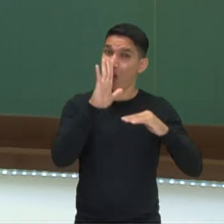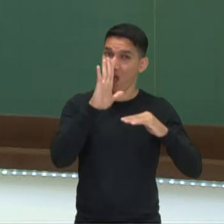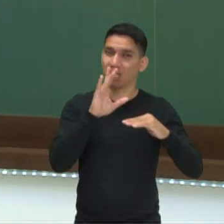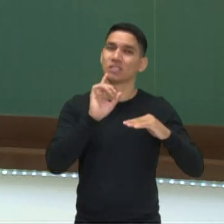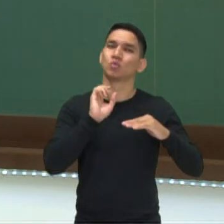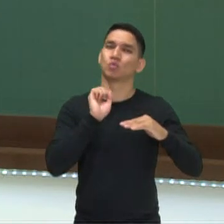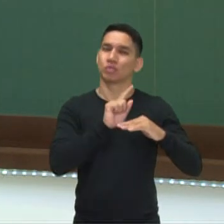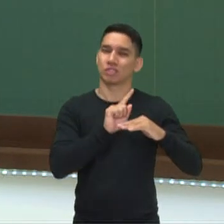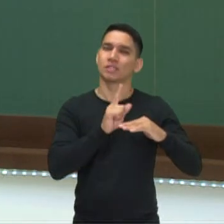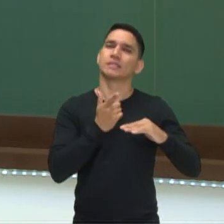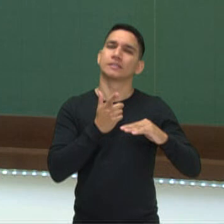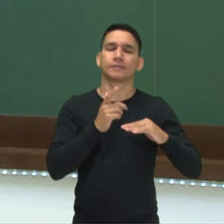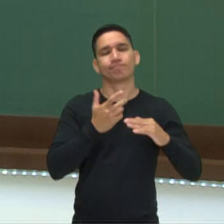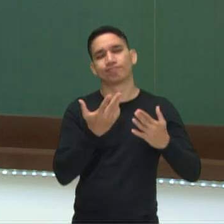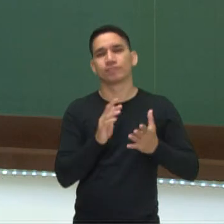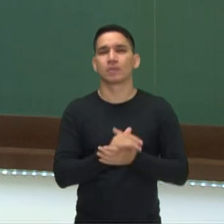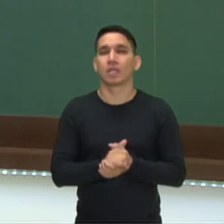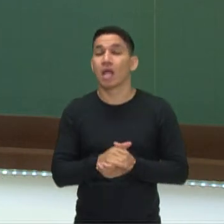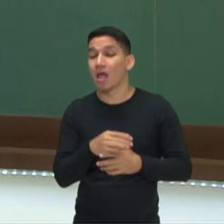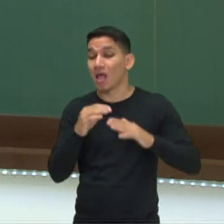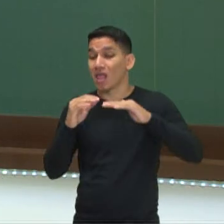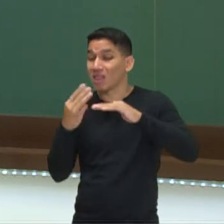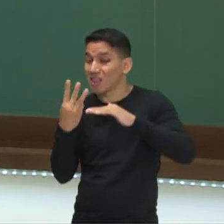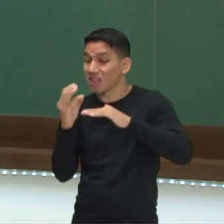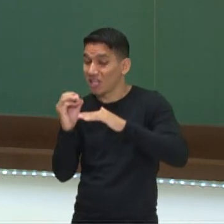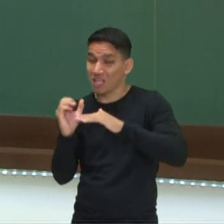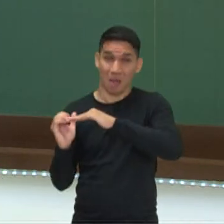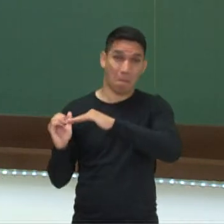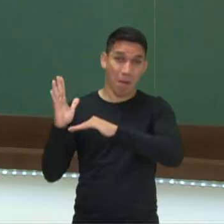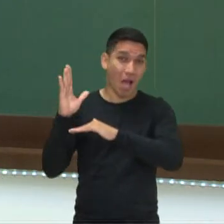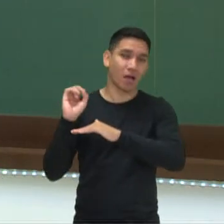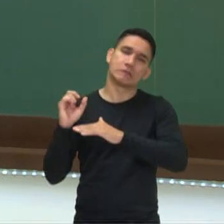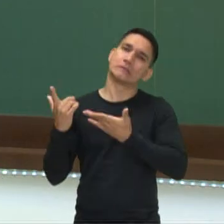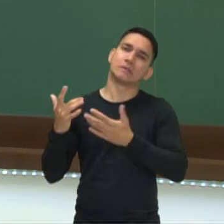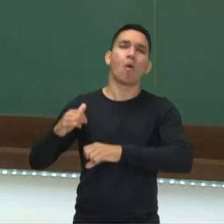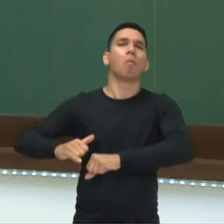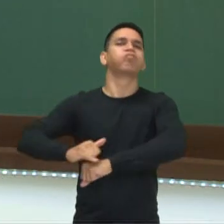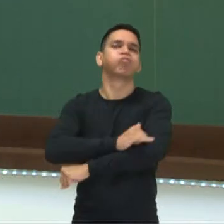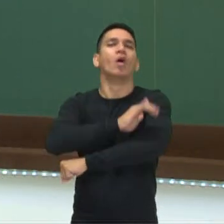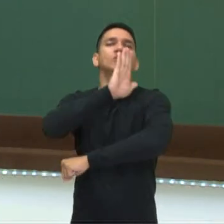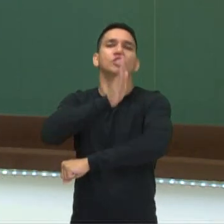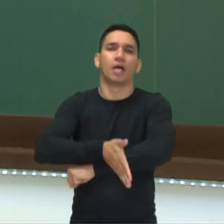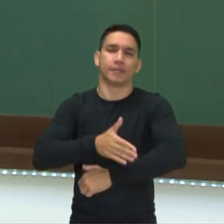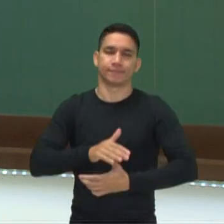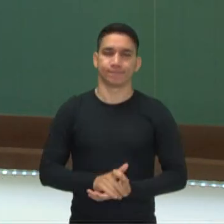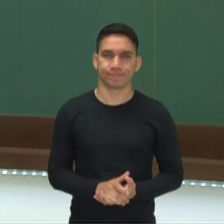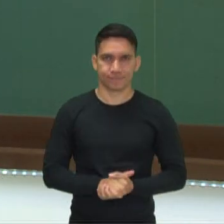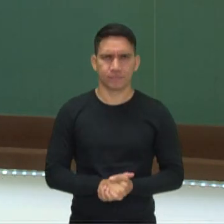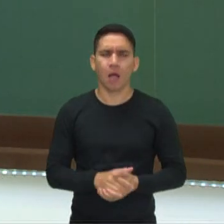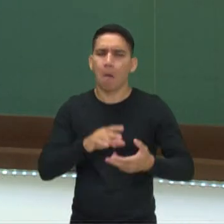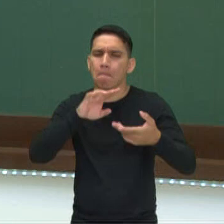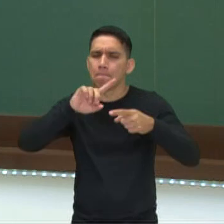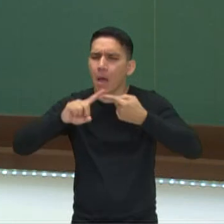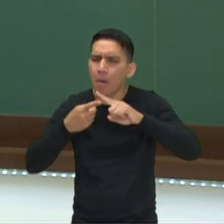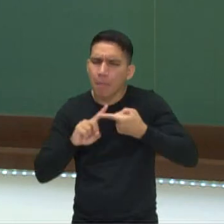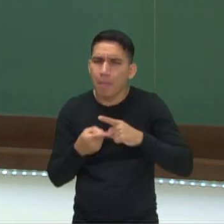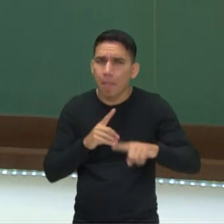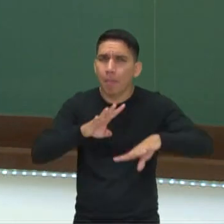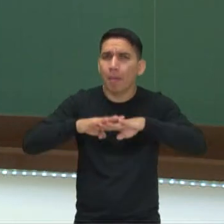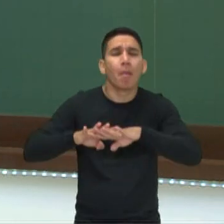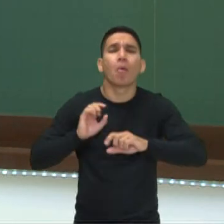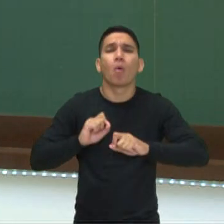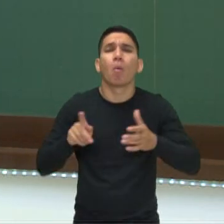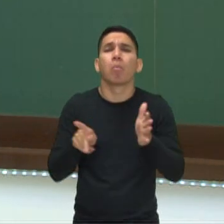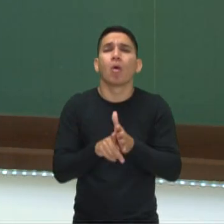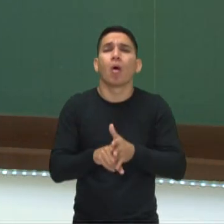peso e maior que 30 está obeso então, tá bom? Pra gente poder fazer essa conta aqui, divide massa pela